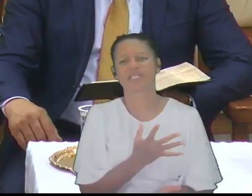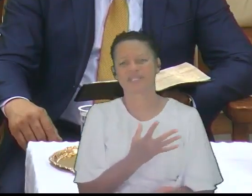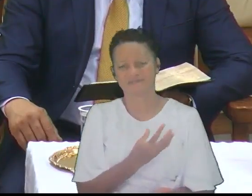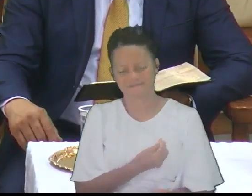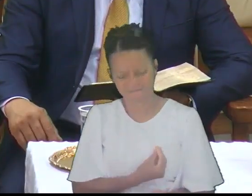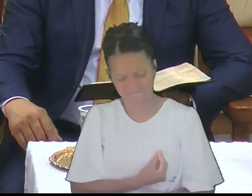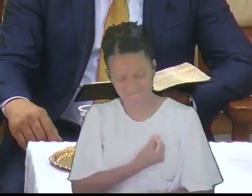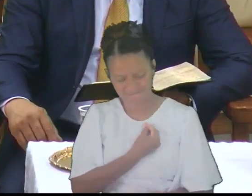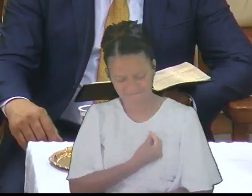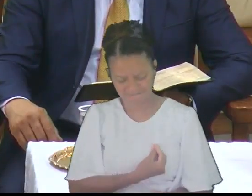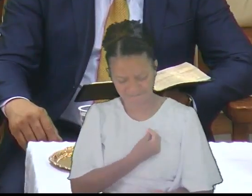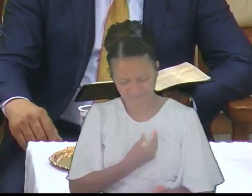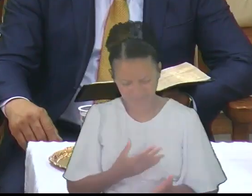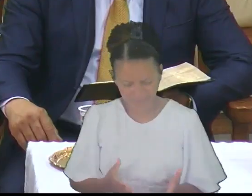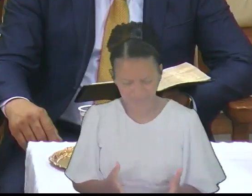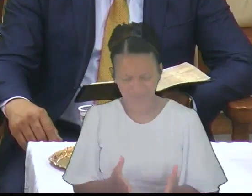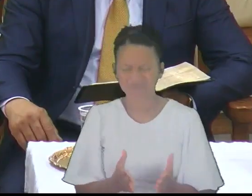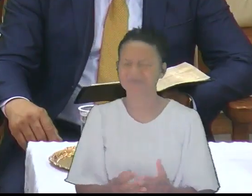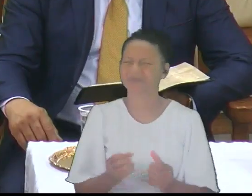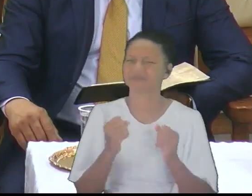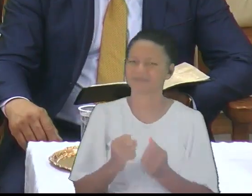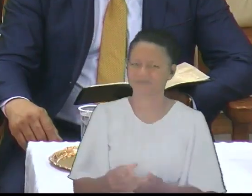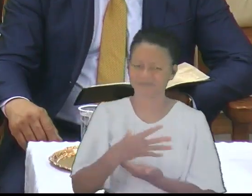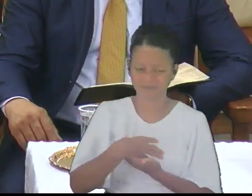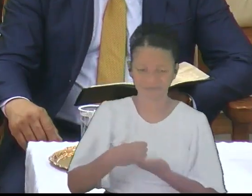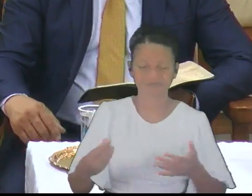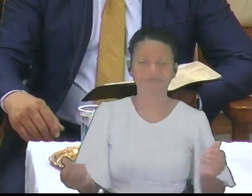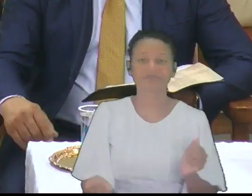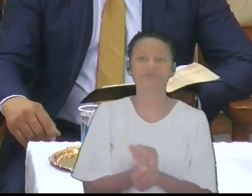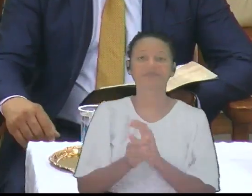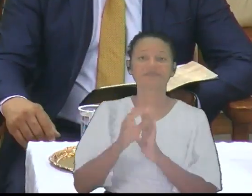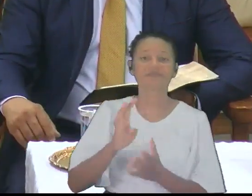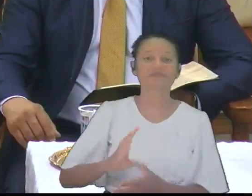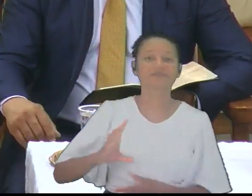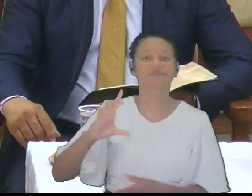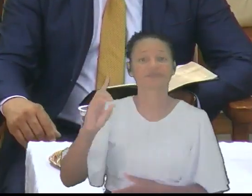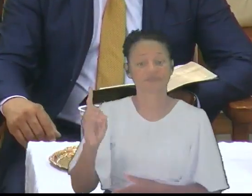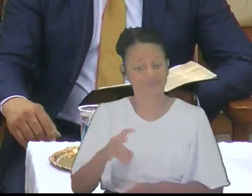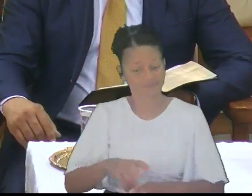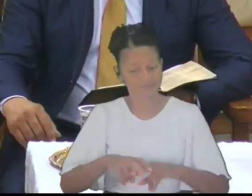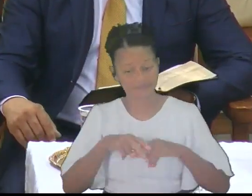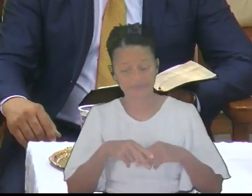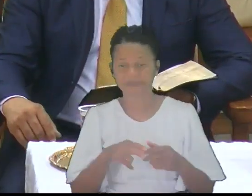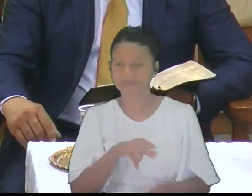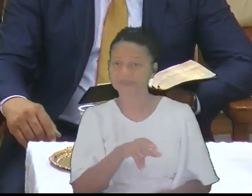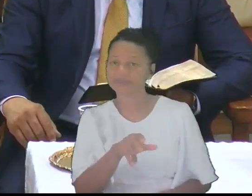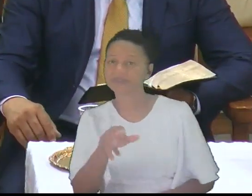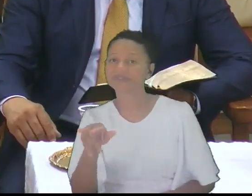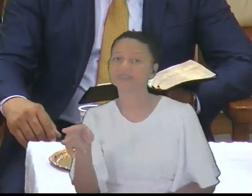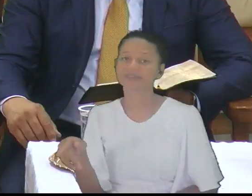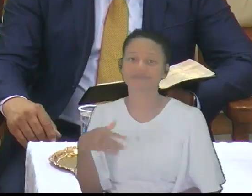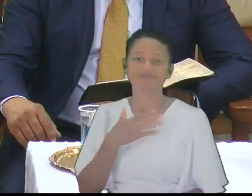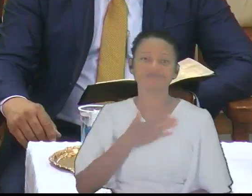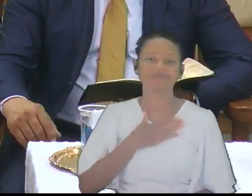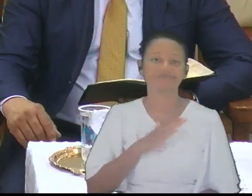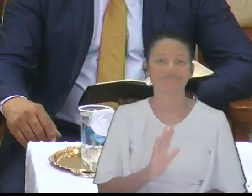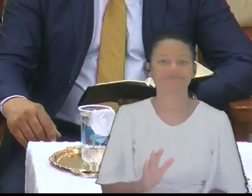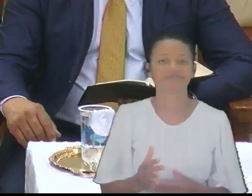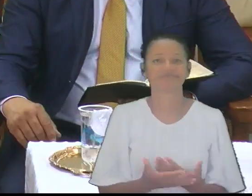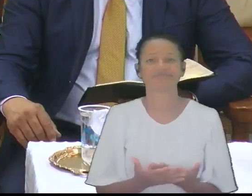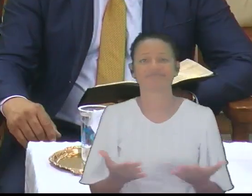vivo caminho. Quem pode dizer glória para Deus? É por isso, irmãos, que eu não gosto de